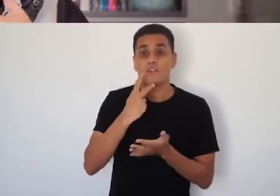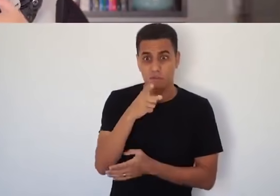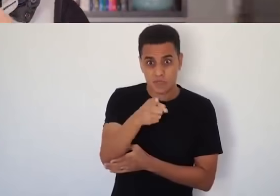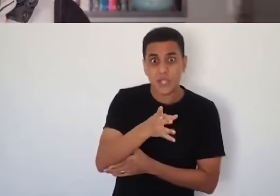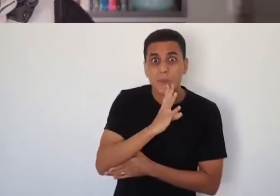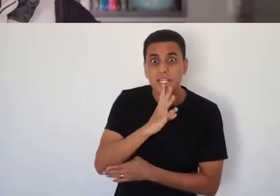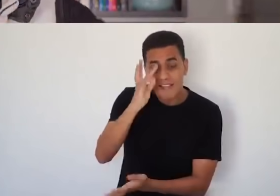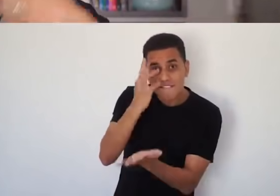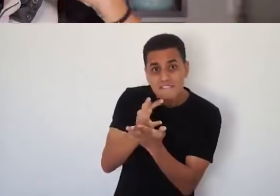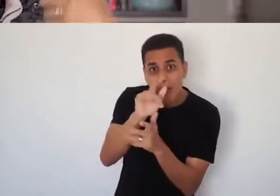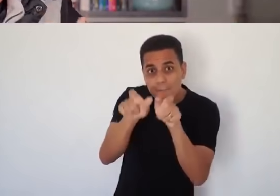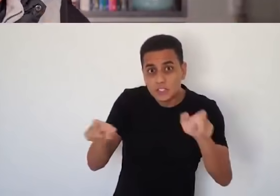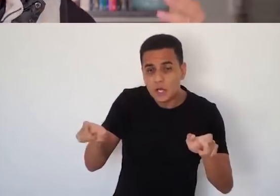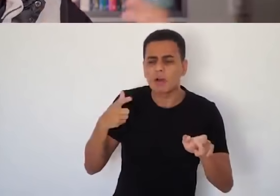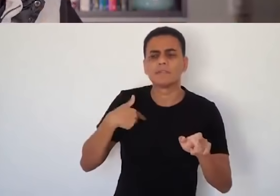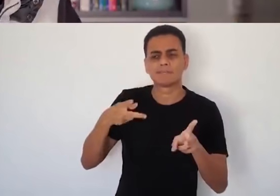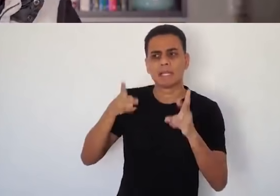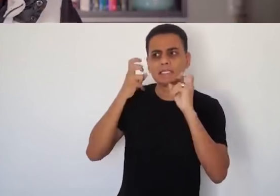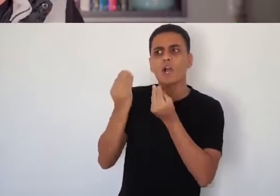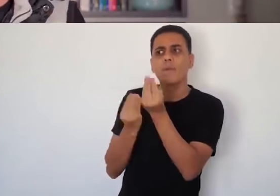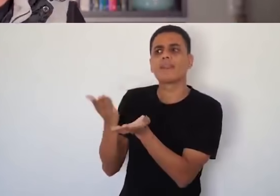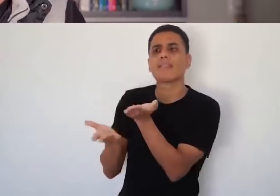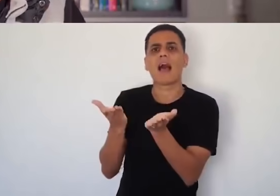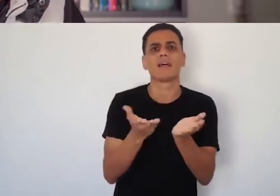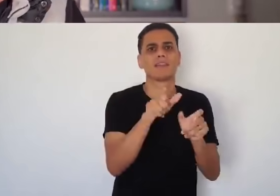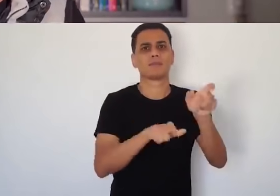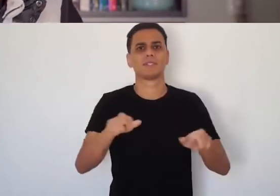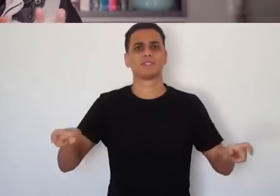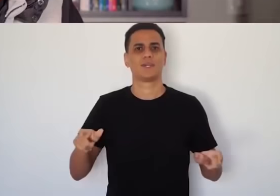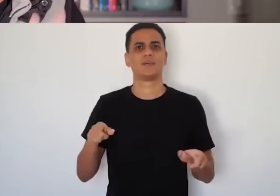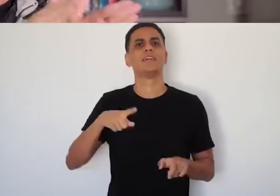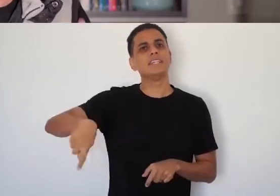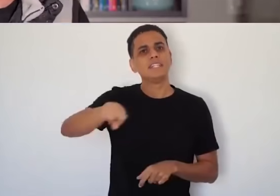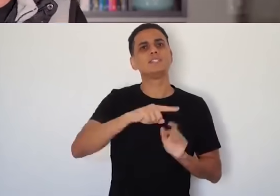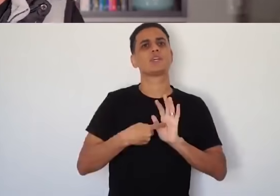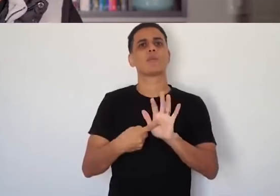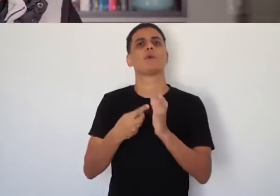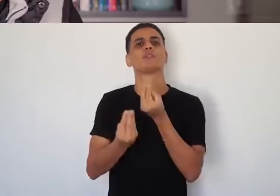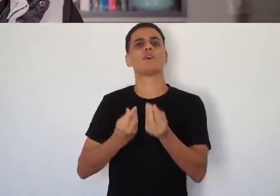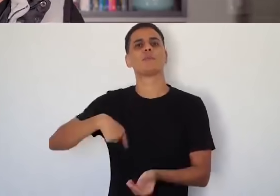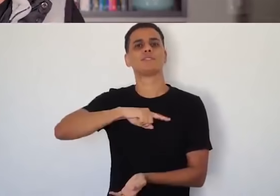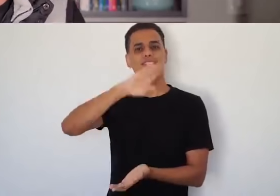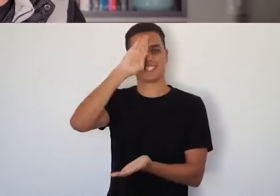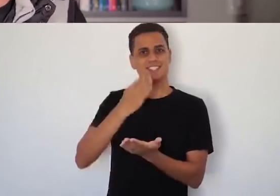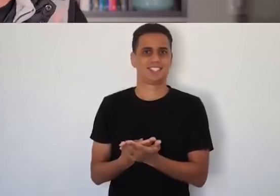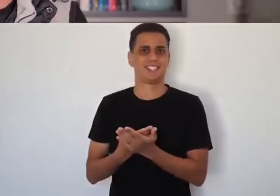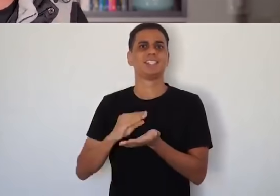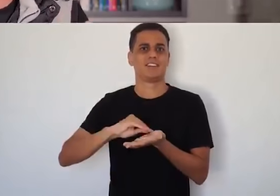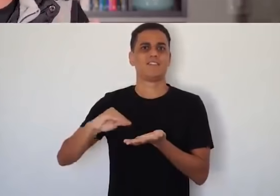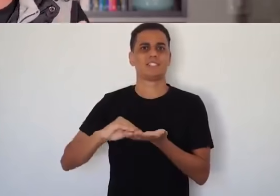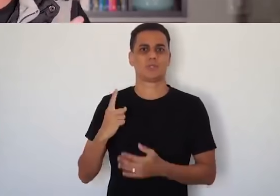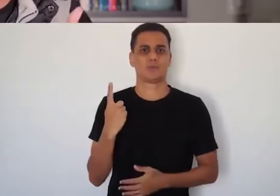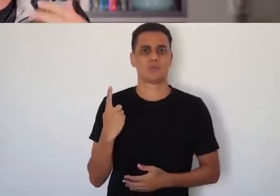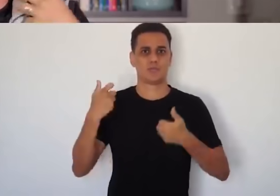um anel, né, alguém com roupas, e naquele tempo, realmente a expressão de uma pessoa rica se dava muito pelo que ele